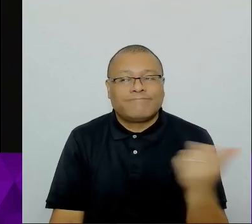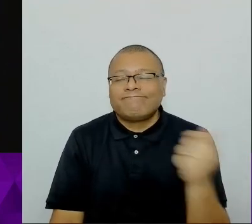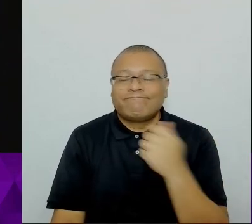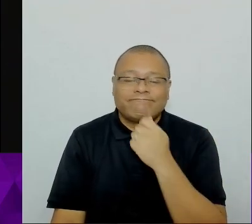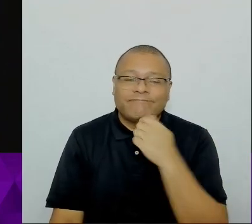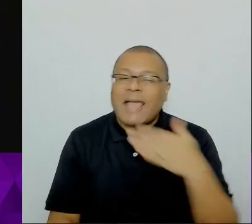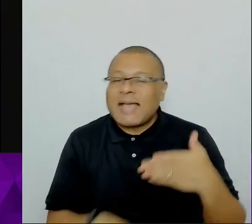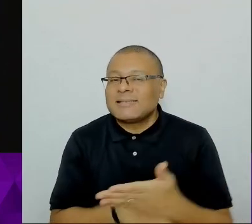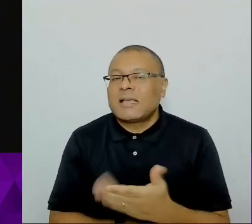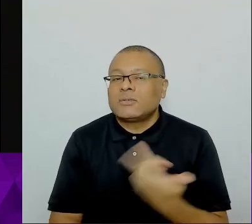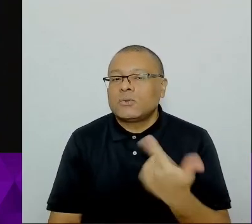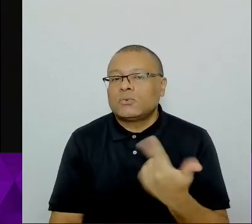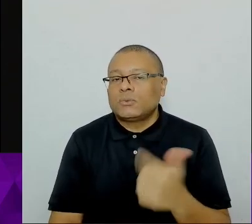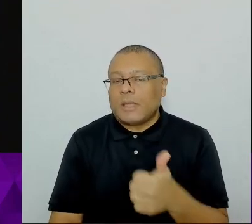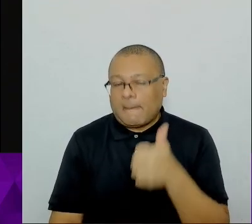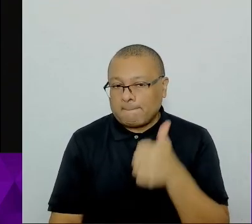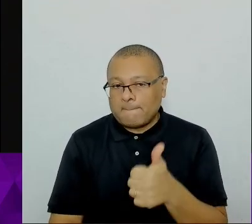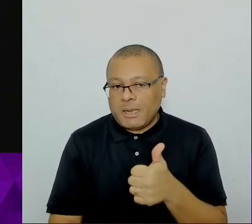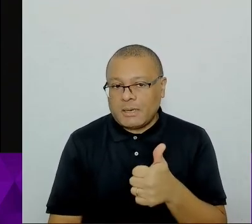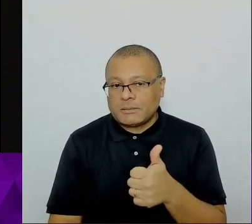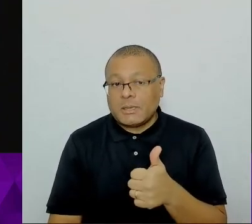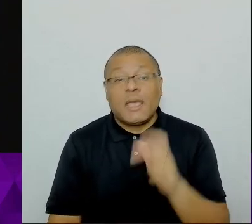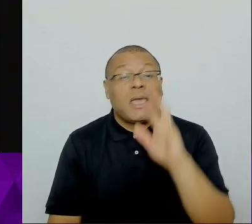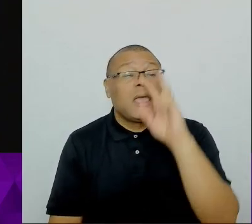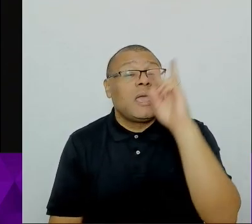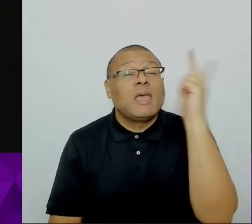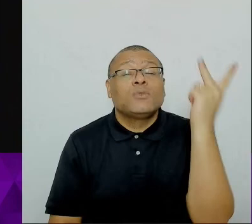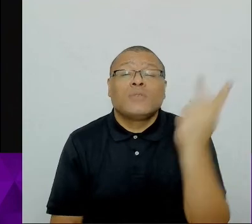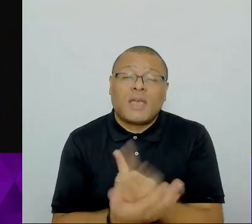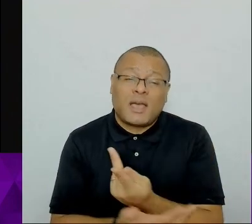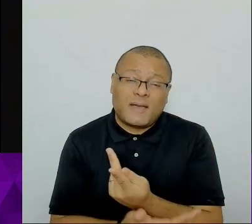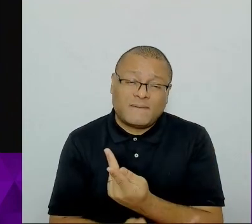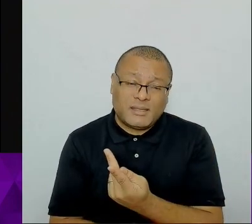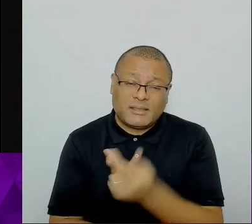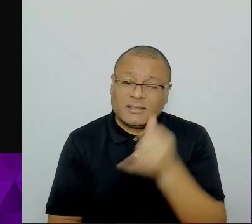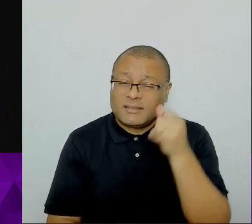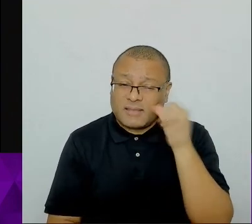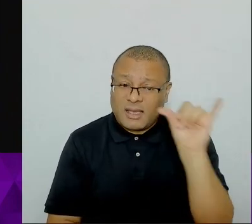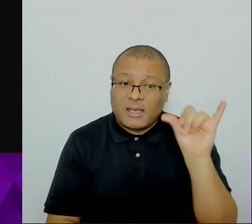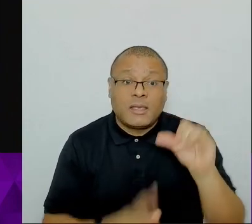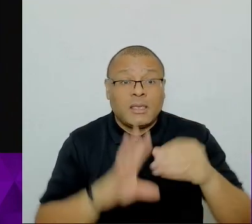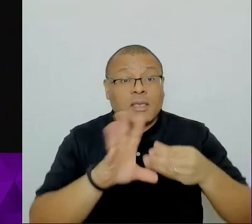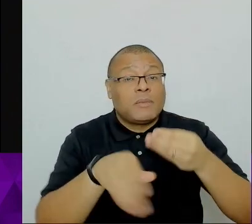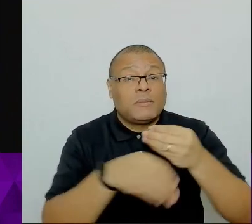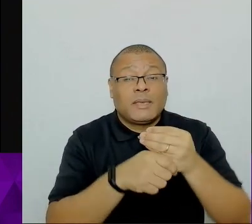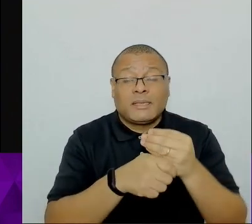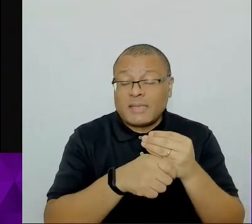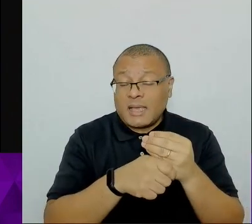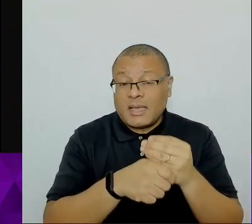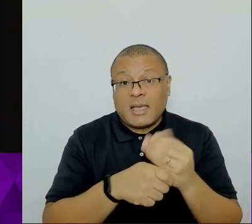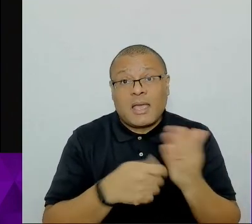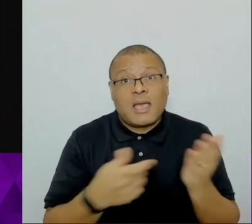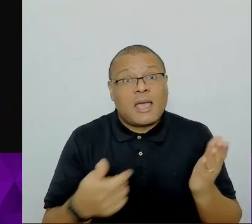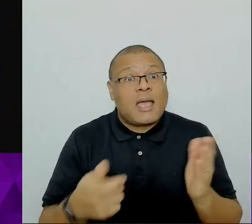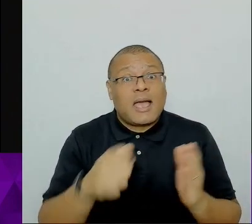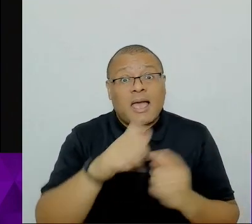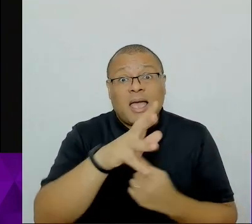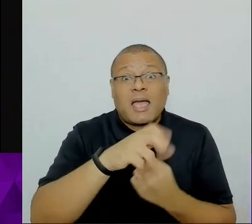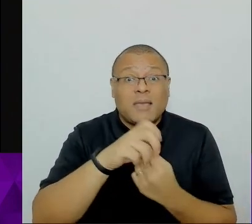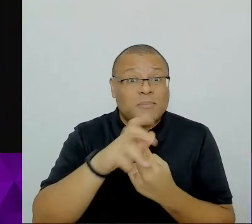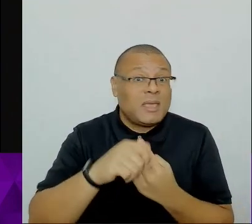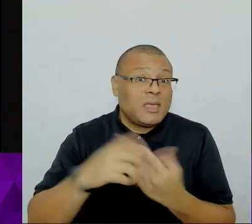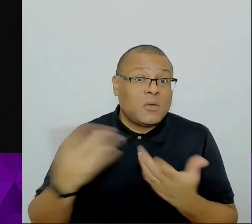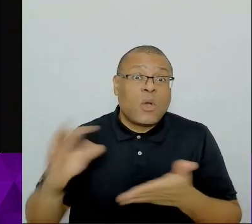ele. Beleza? Erros comuns e evitáveis. A gente implementar a API como se fosse apenas um BFF, que é um front-end, a